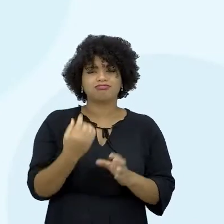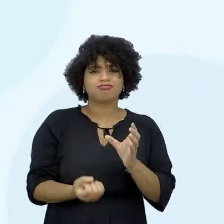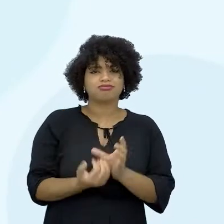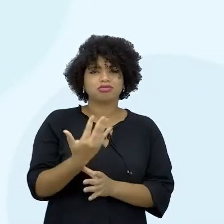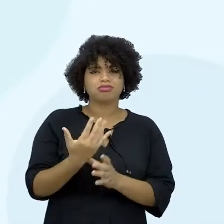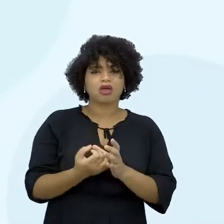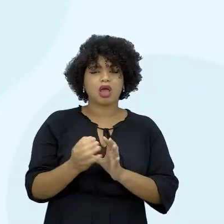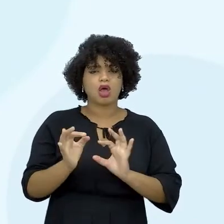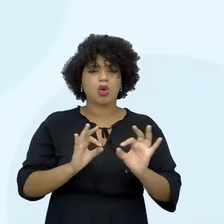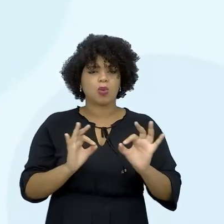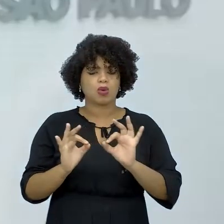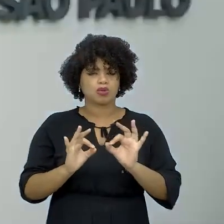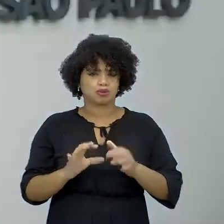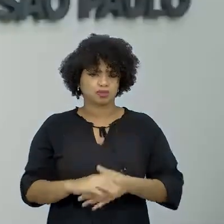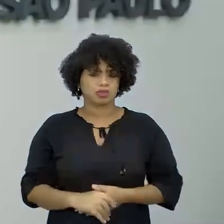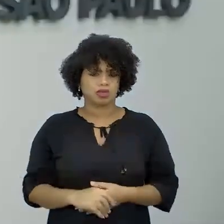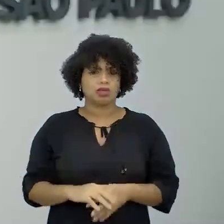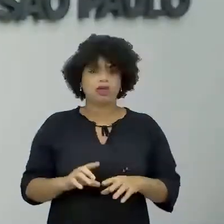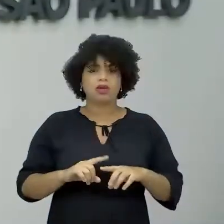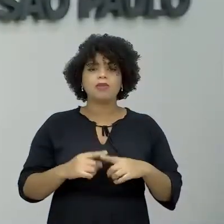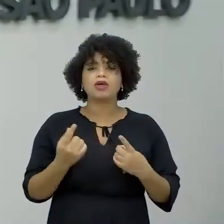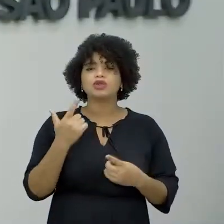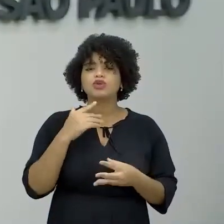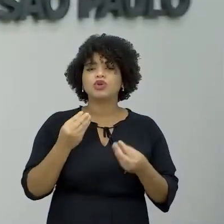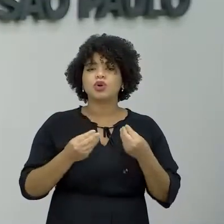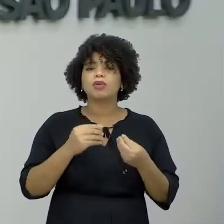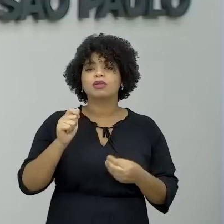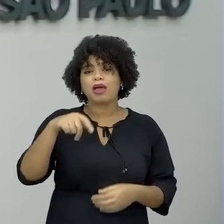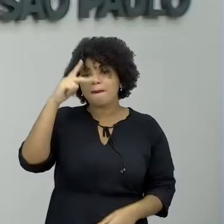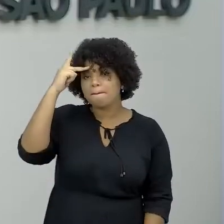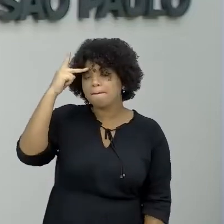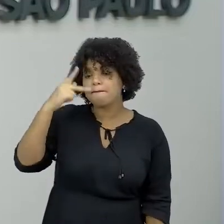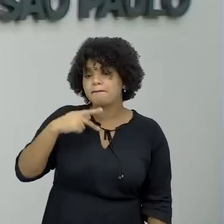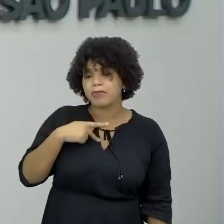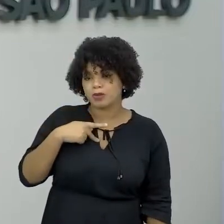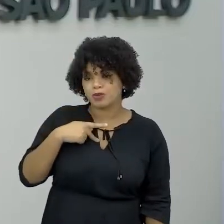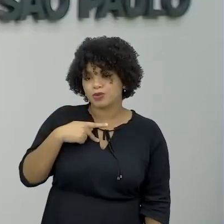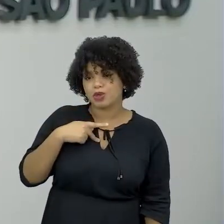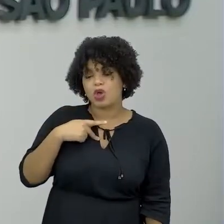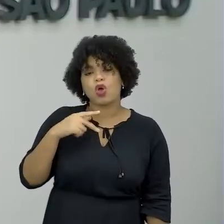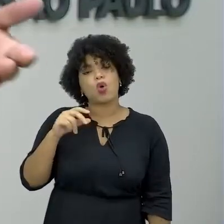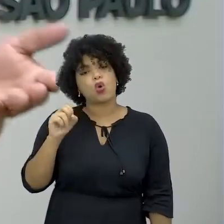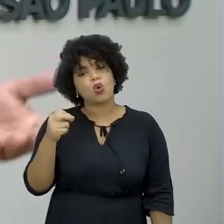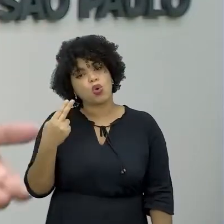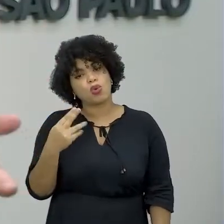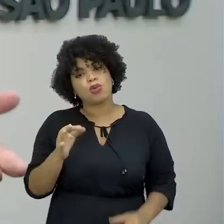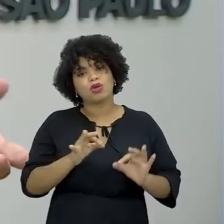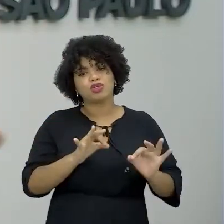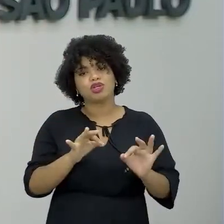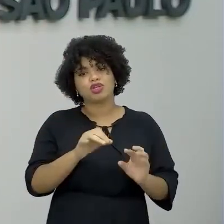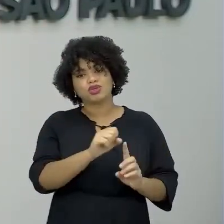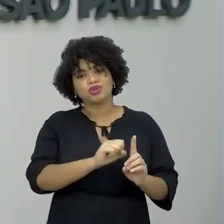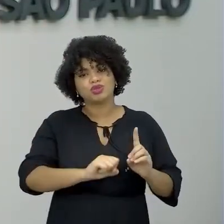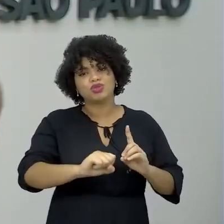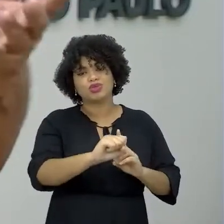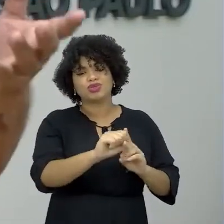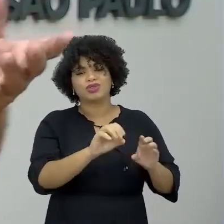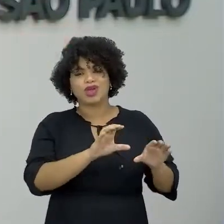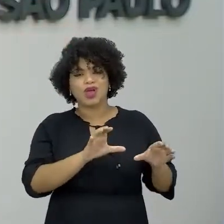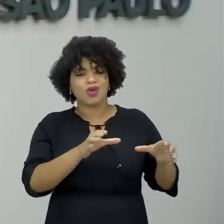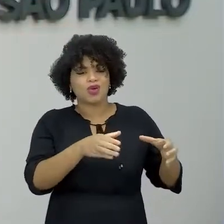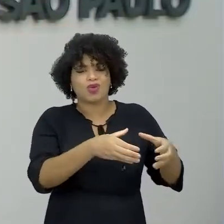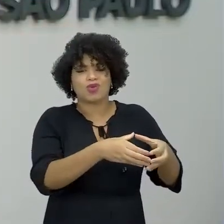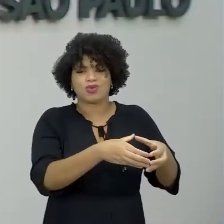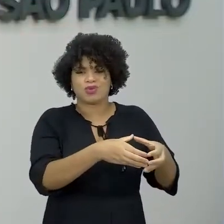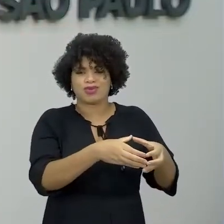projetos. E esses projetos, eles podem ser projetos pessoais, eles podem ser projetos sociais também para o meio dele.